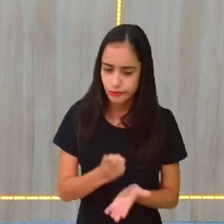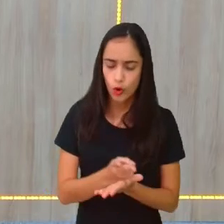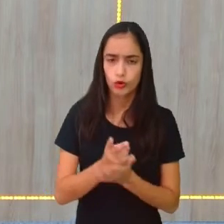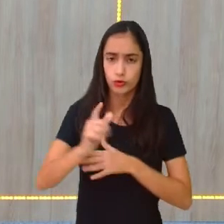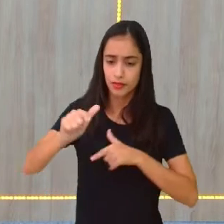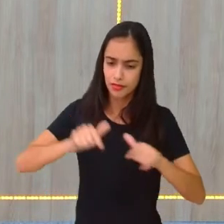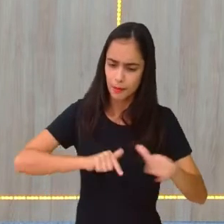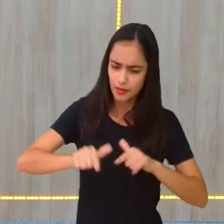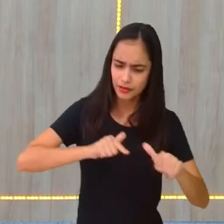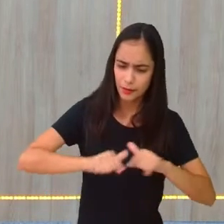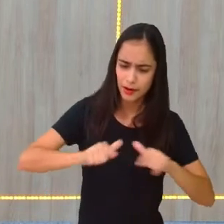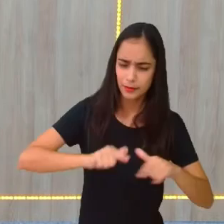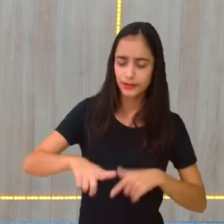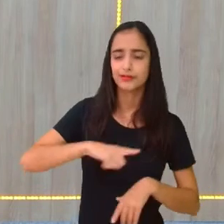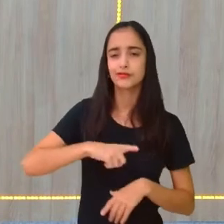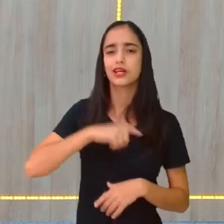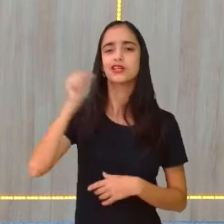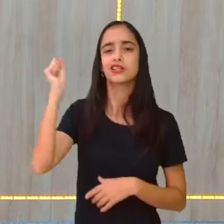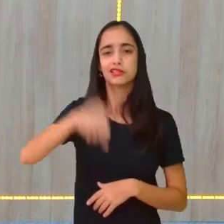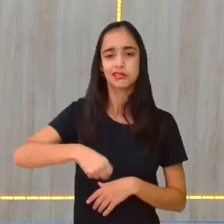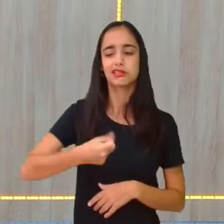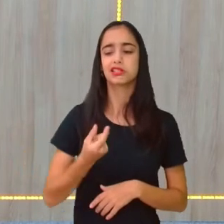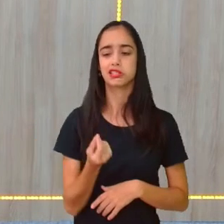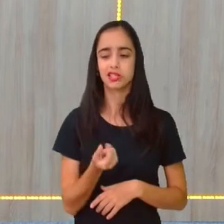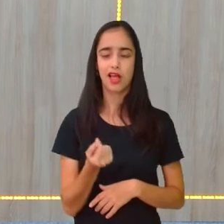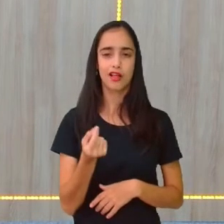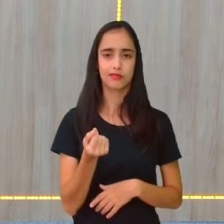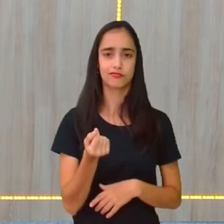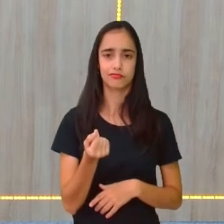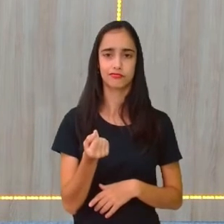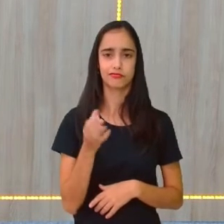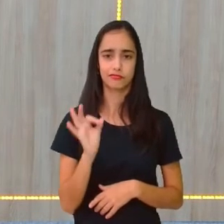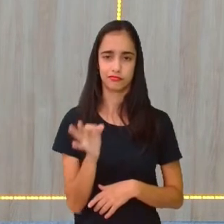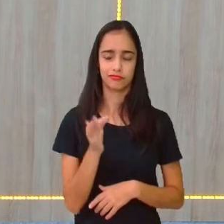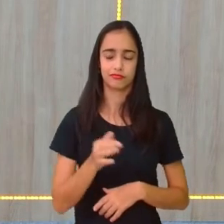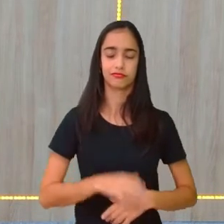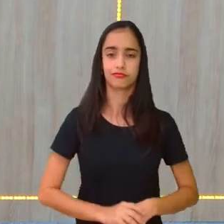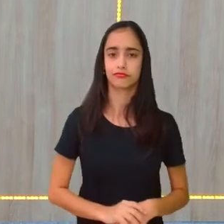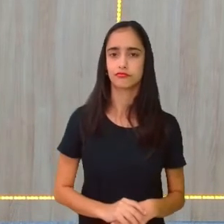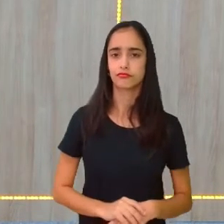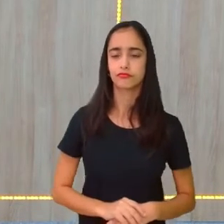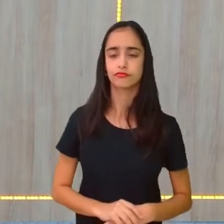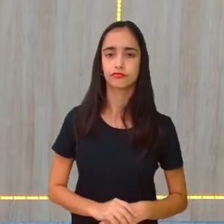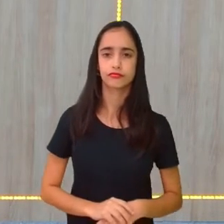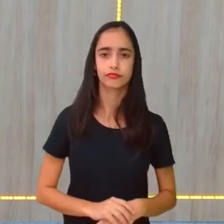vai ter um salário, certo? Vai ter um soldo ali, né?